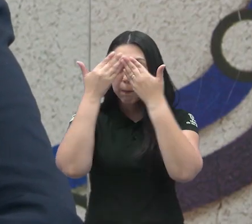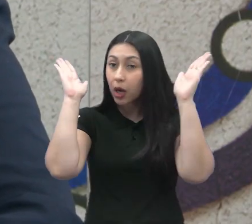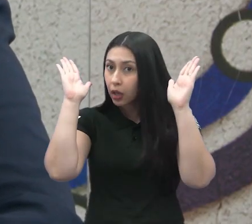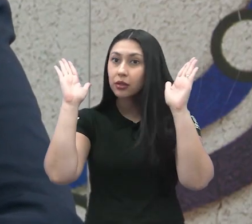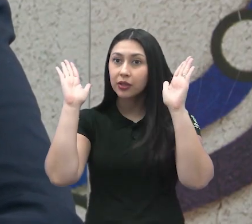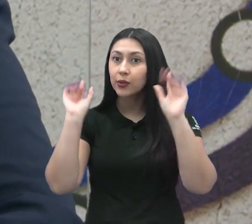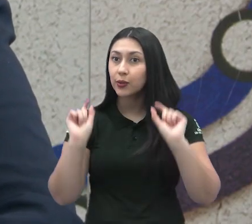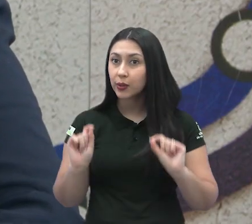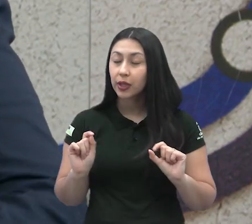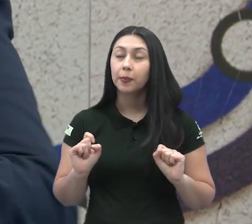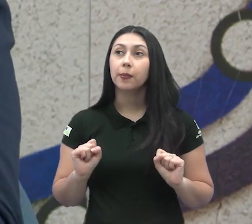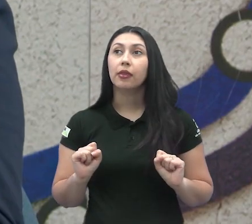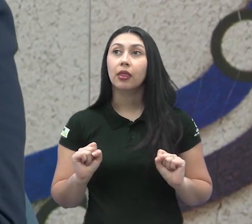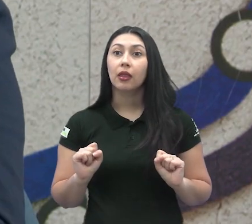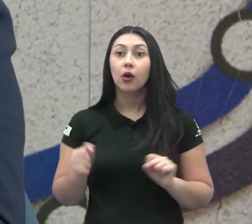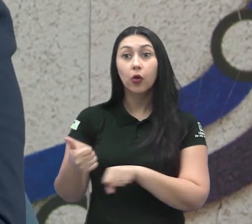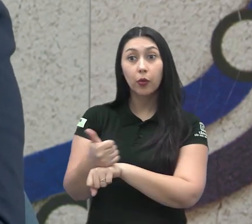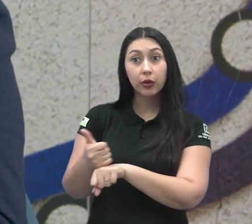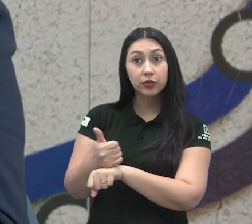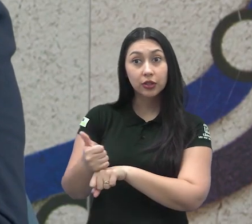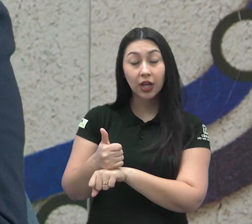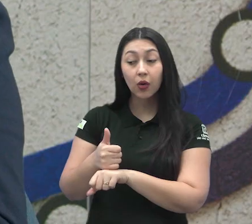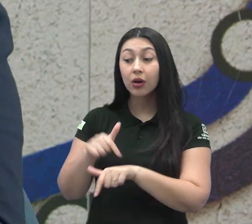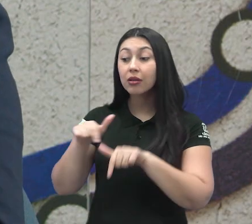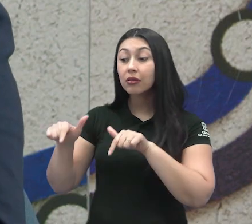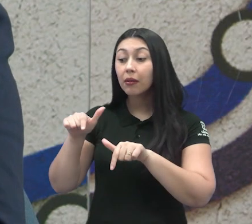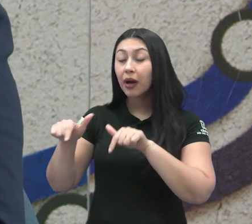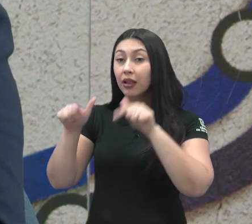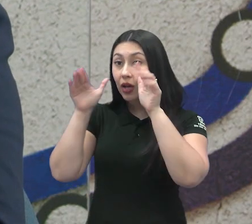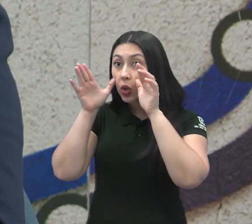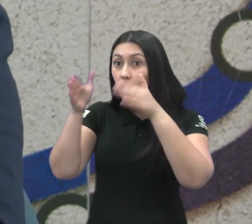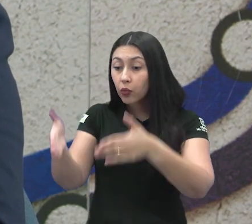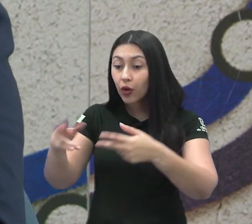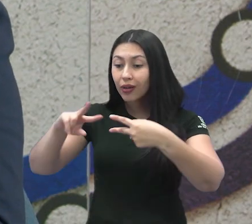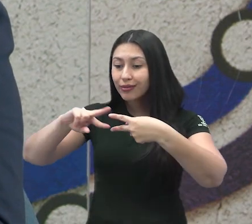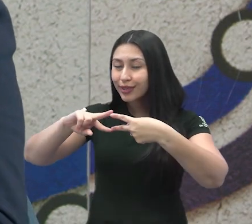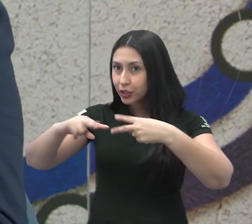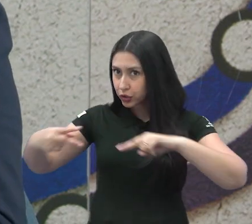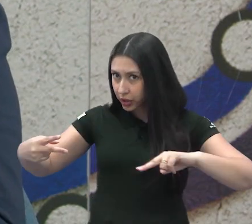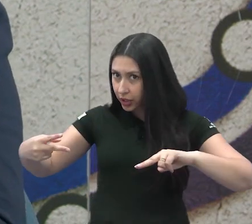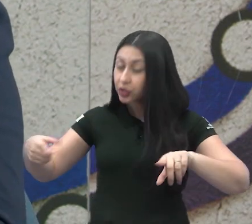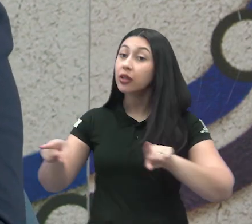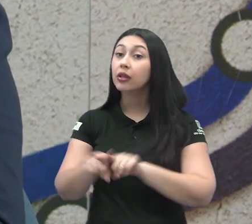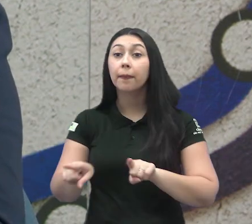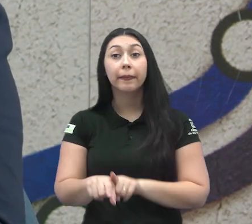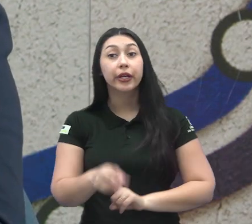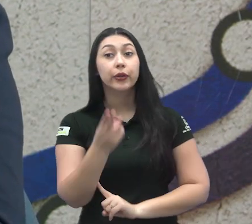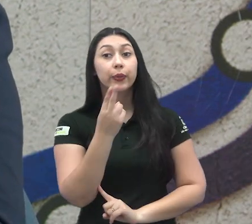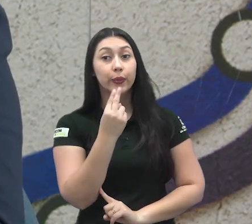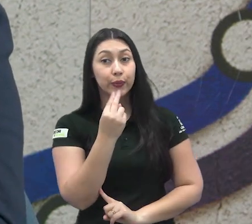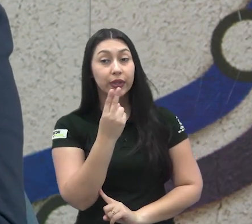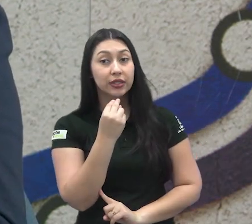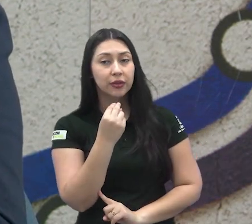né? O zootecnista, ele trabalha a genética do animal de produção e a nutrição.